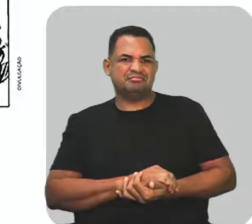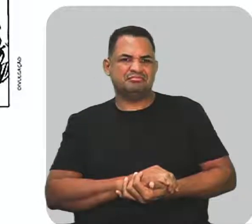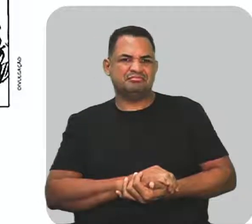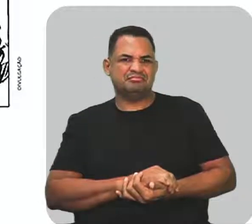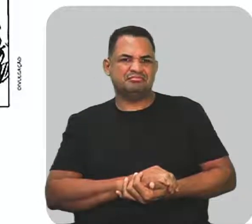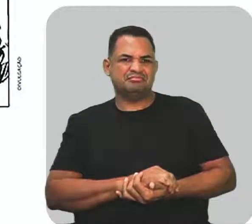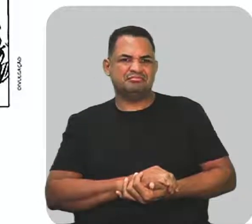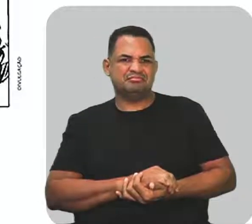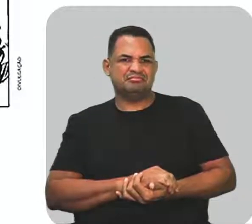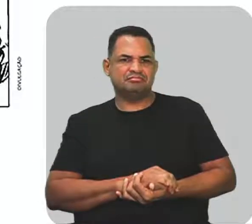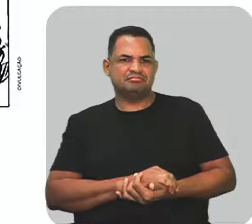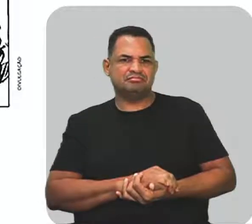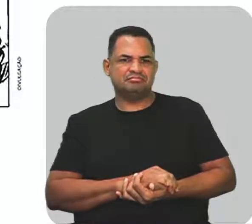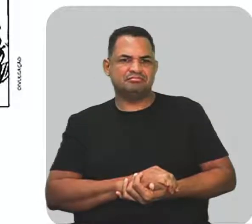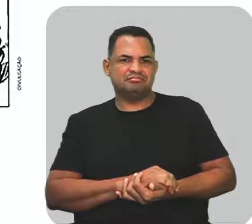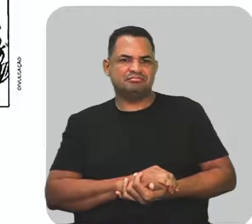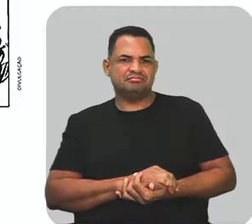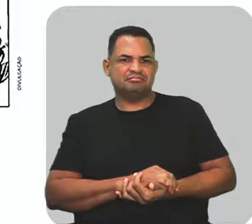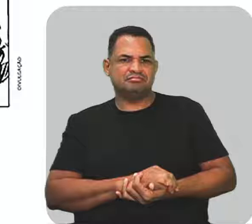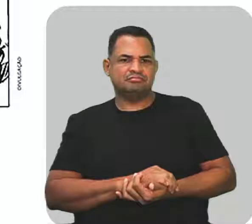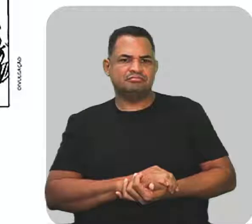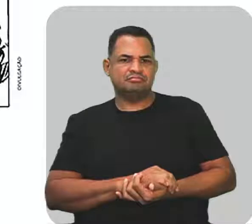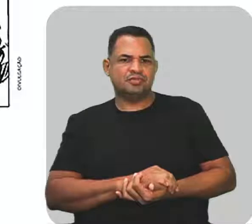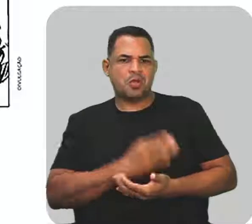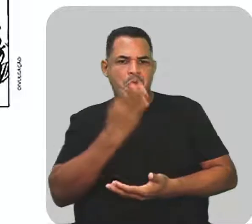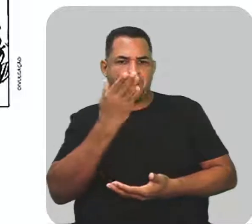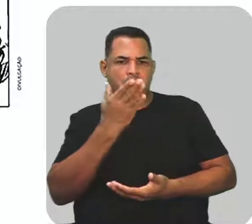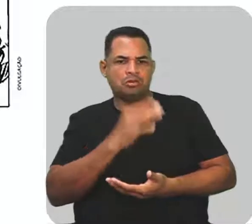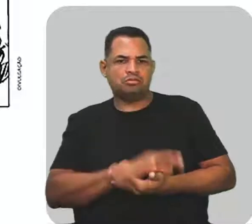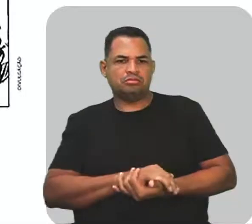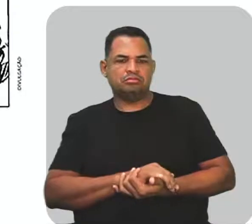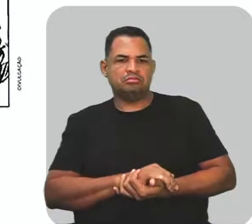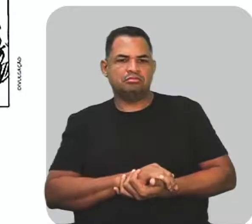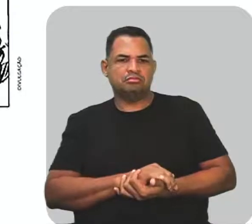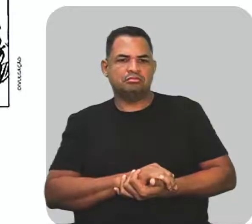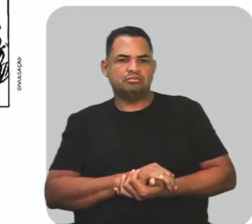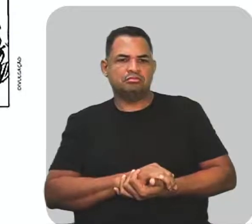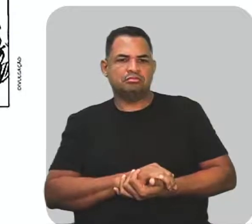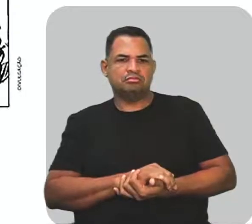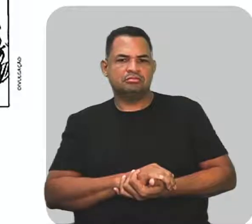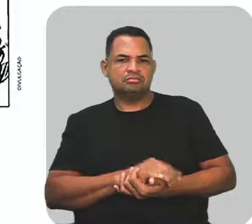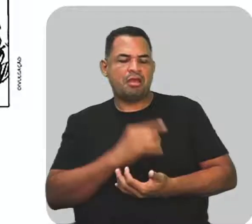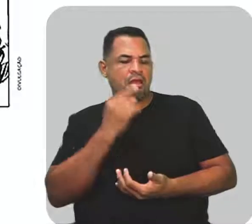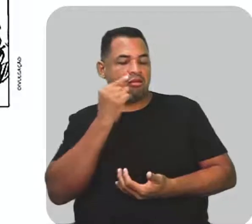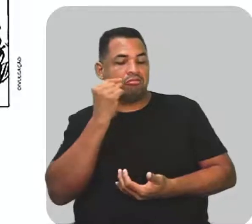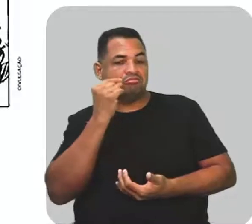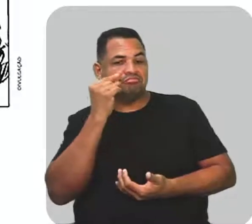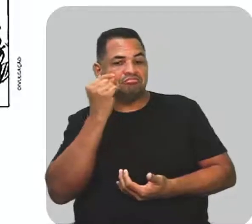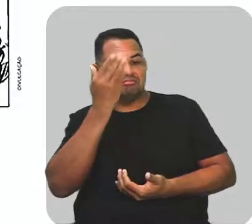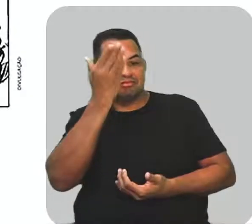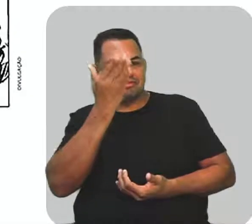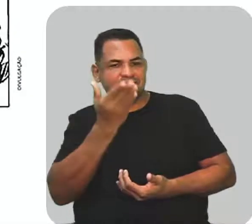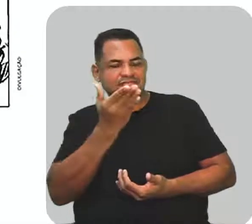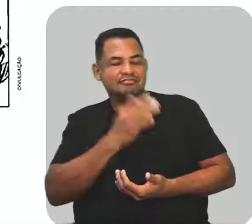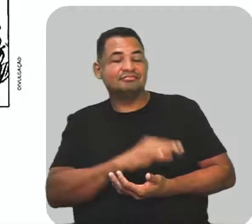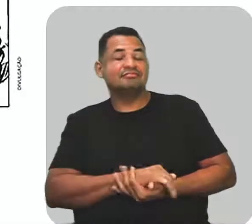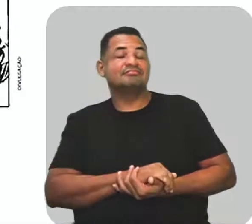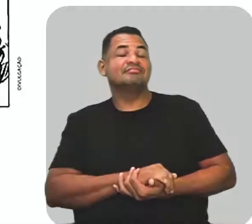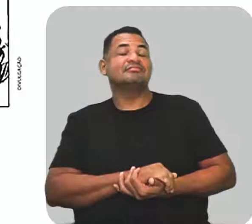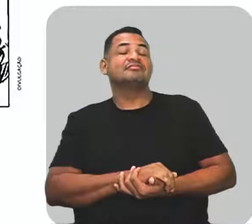Aí, no segundo quadro, olha só já, alguém está de boa, né?